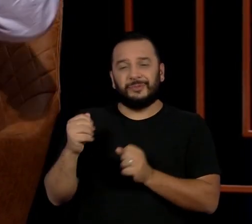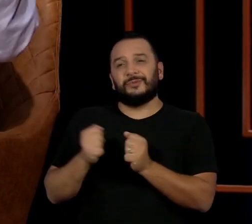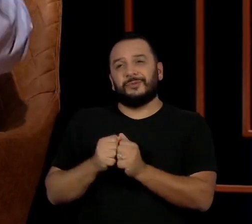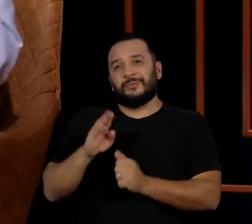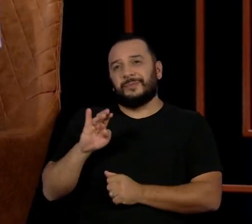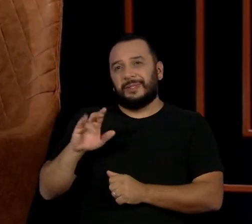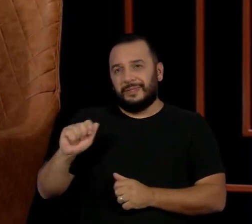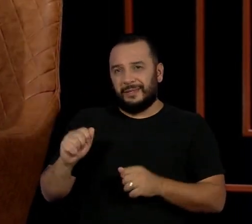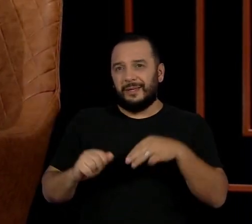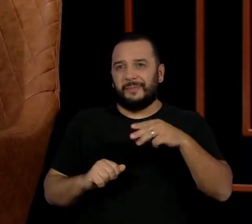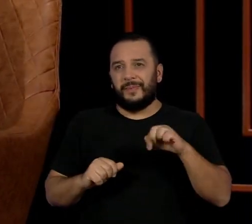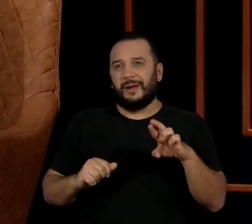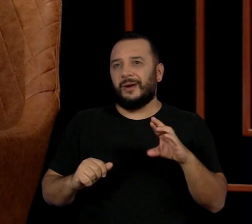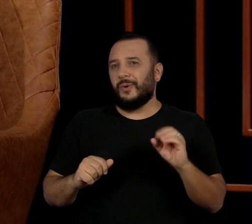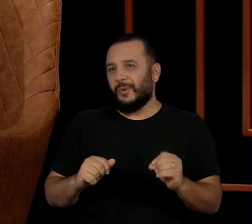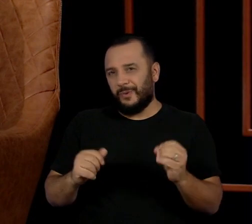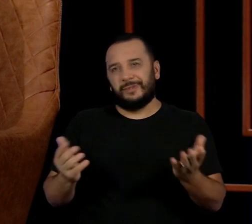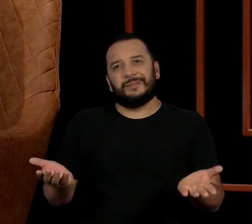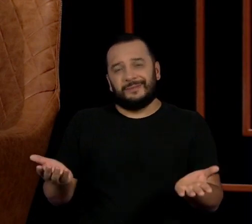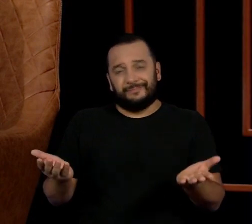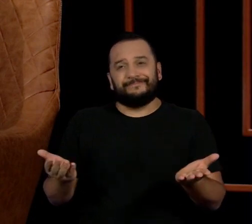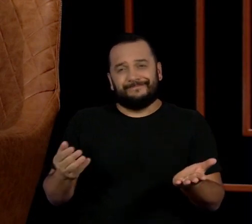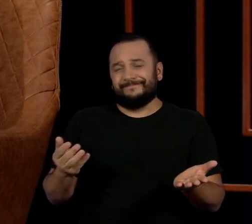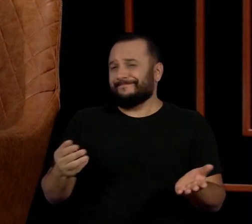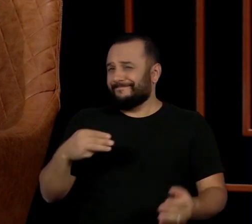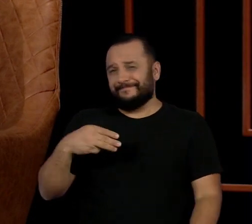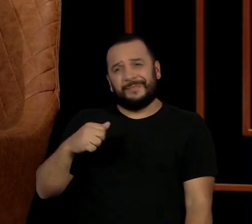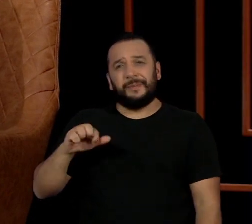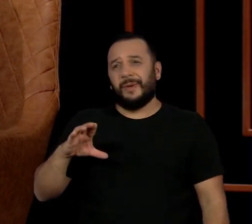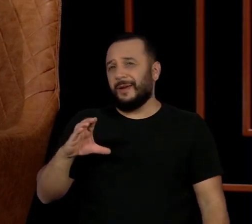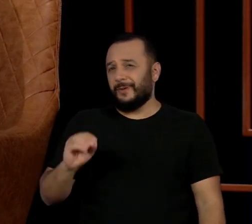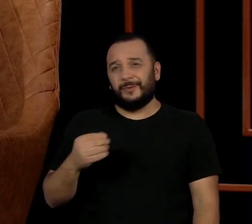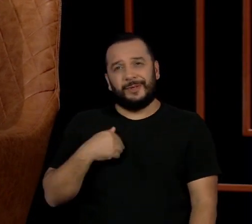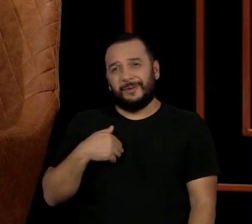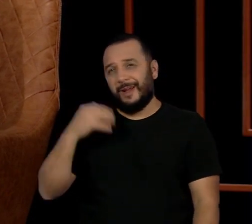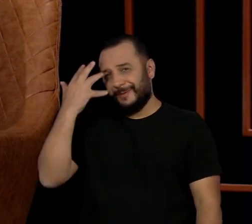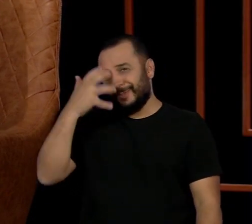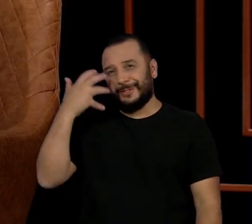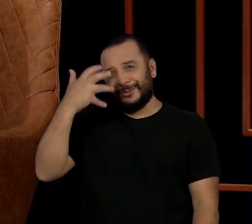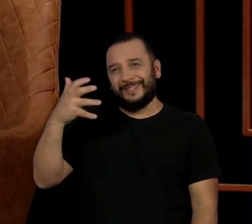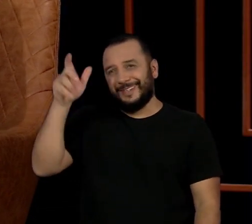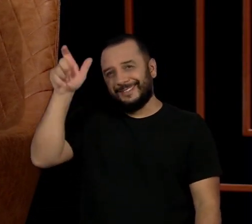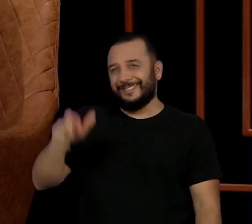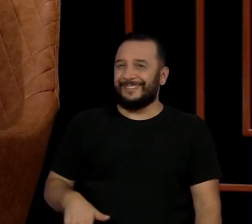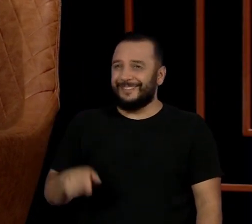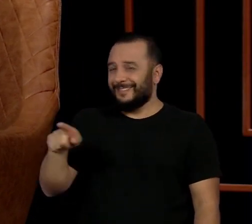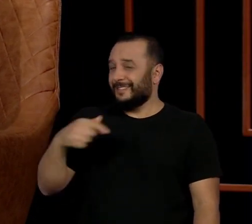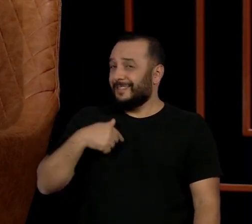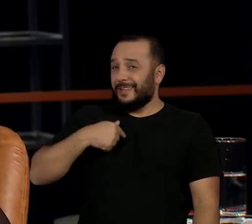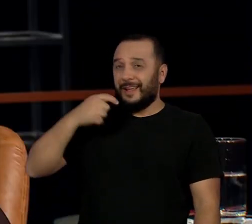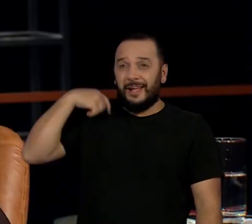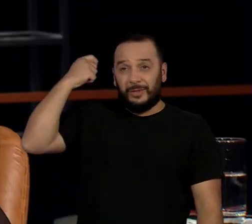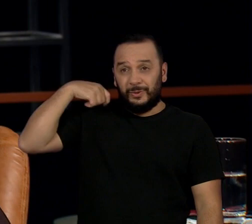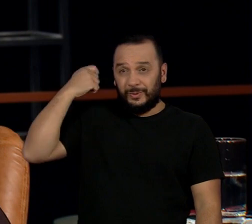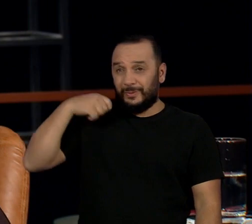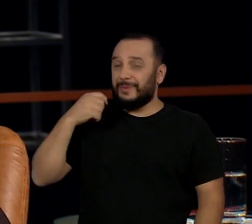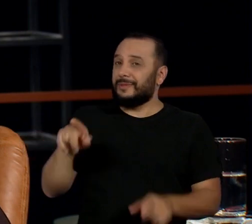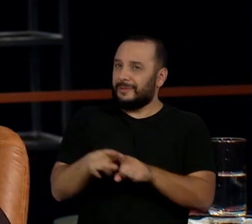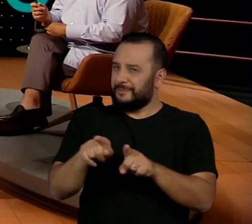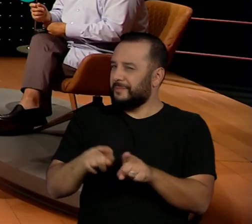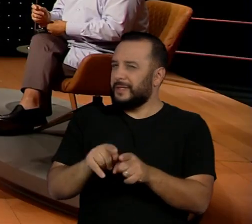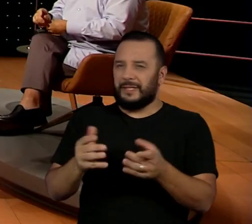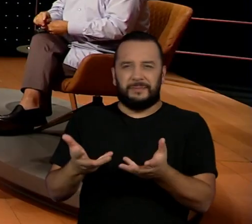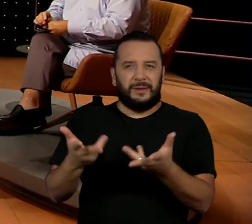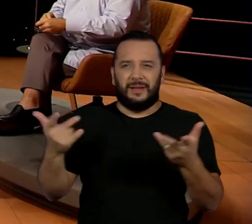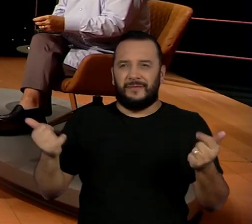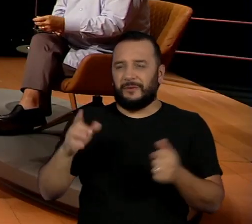Marco, pelo amor de Deus. O Marco eu sou apaixonado pelo Marco, acho ele um grande ator e ele é um grande diretor. O